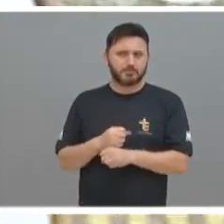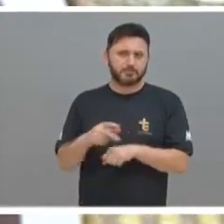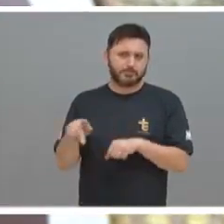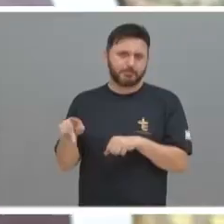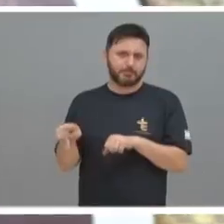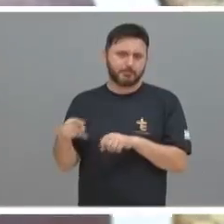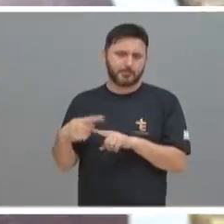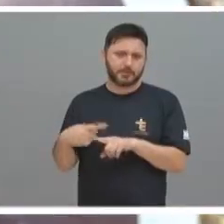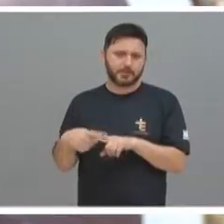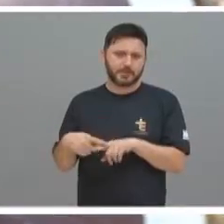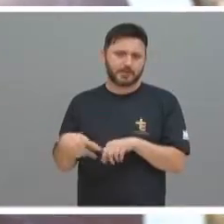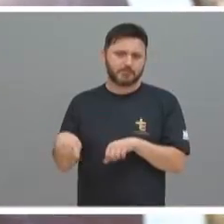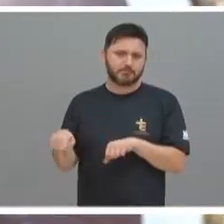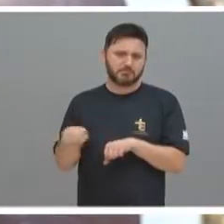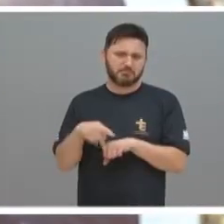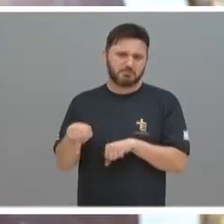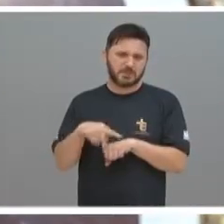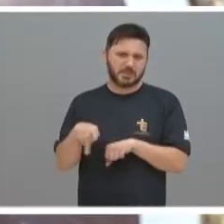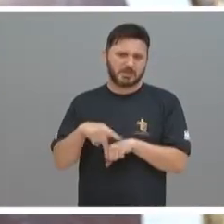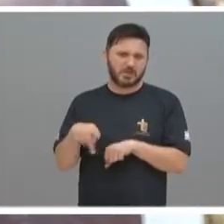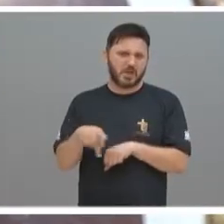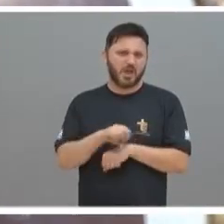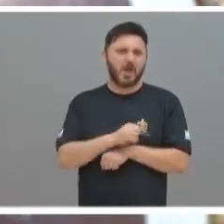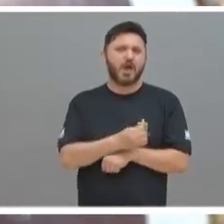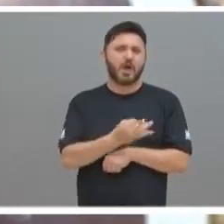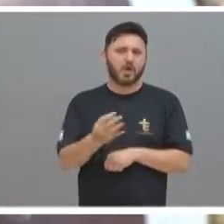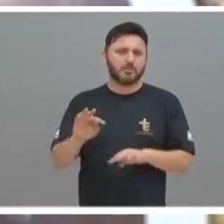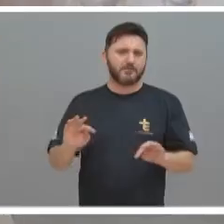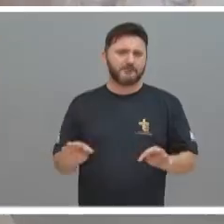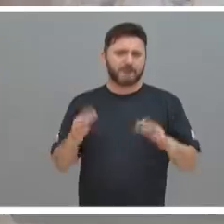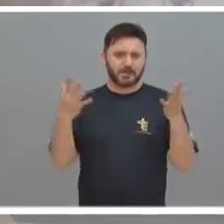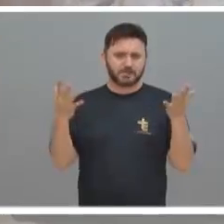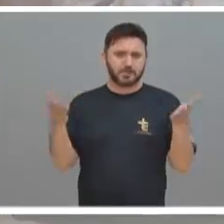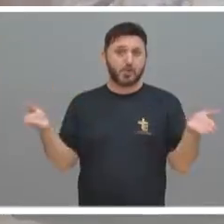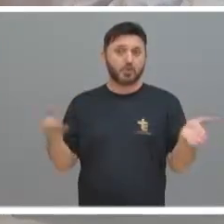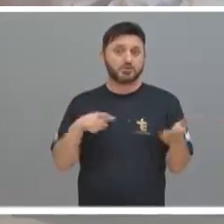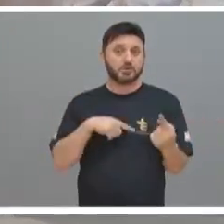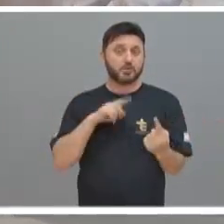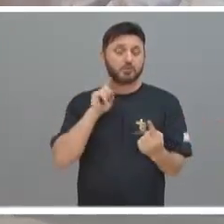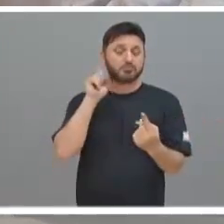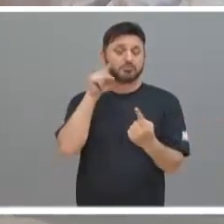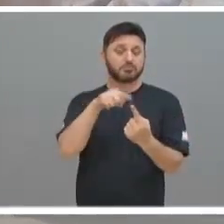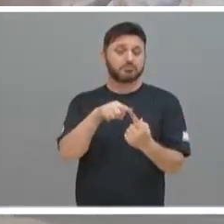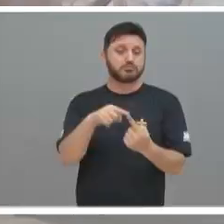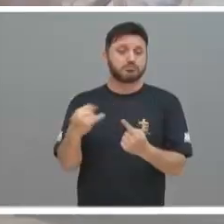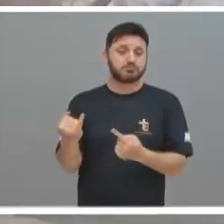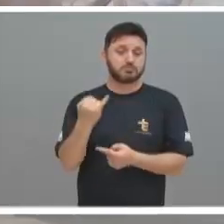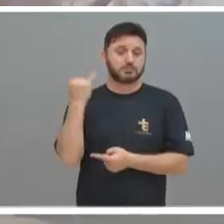Pedro, aparece várias festas, hoje tem um propósito.